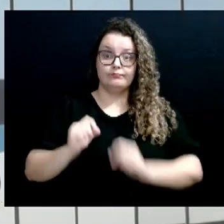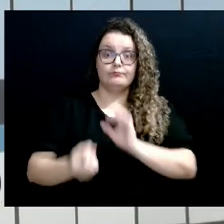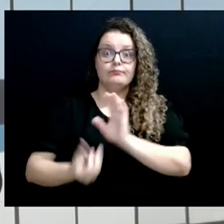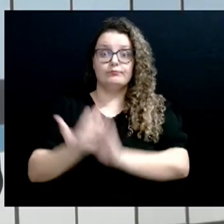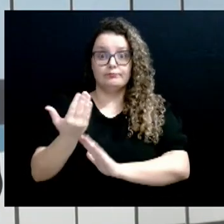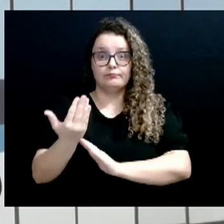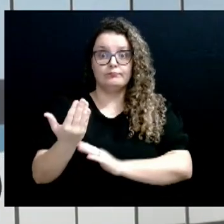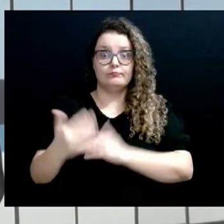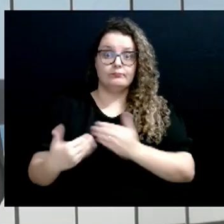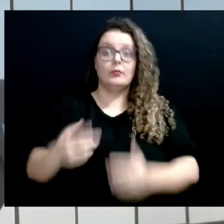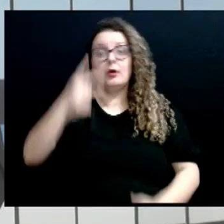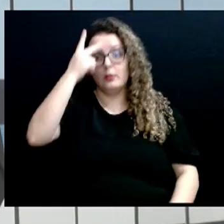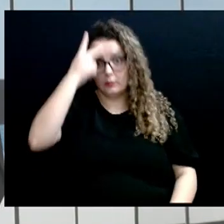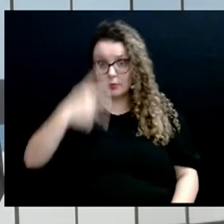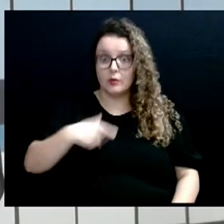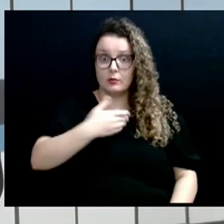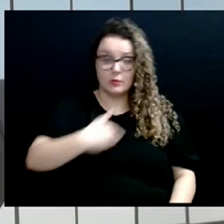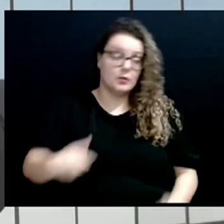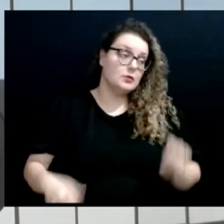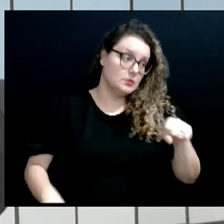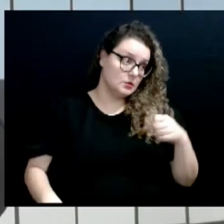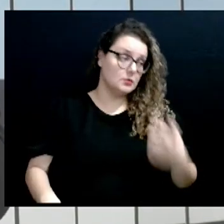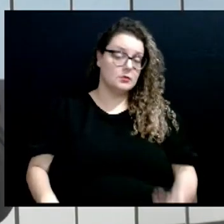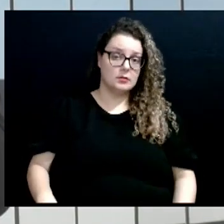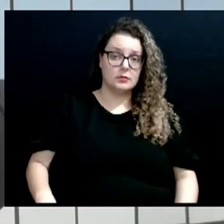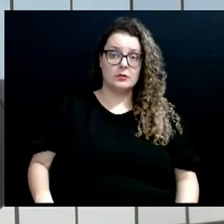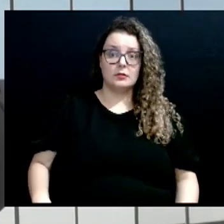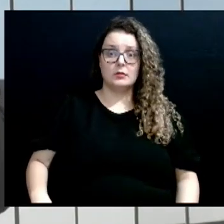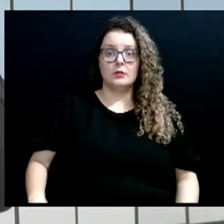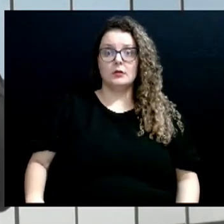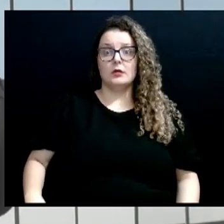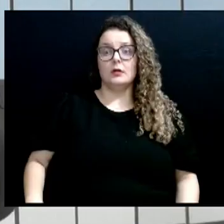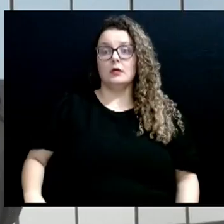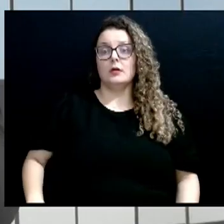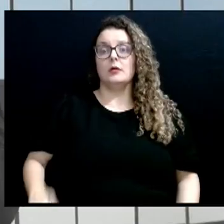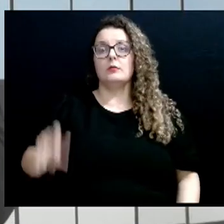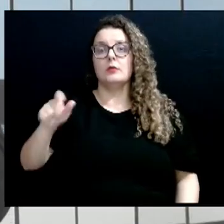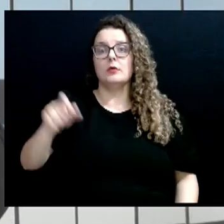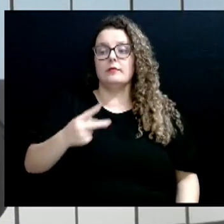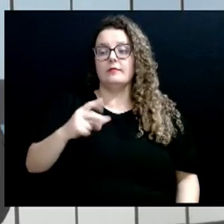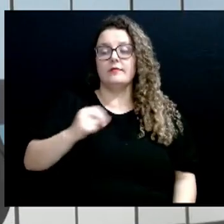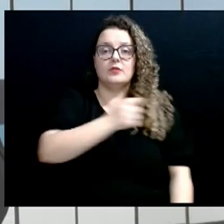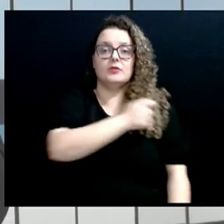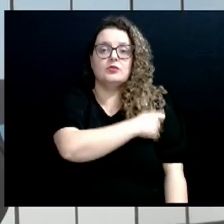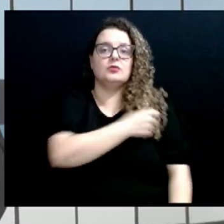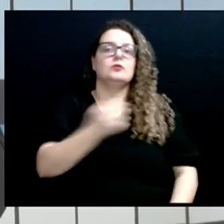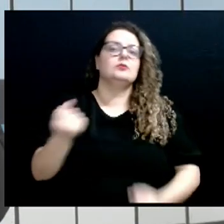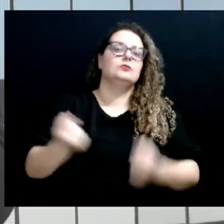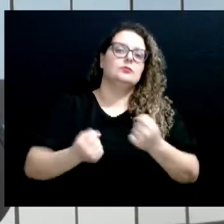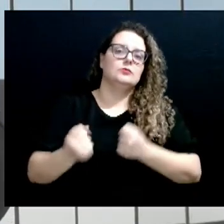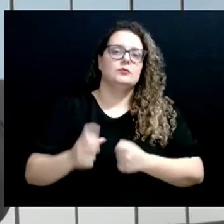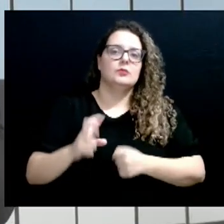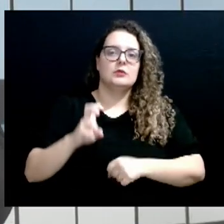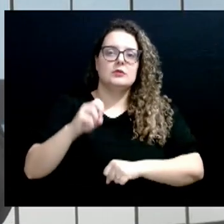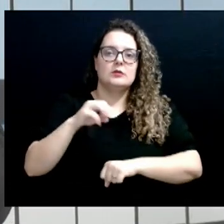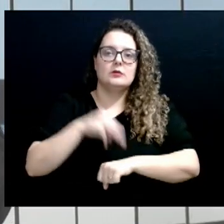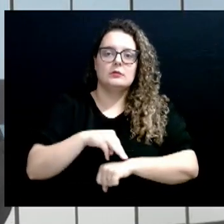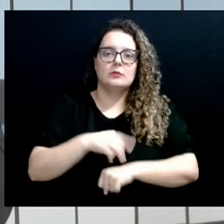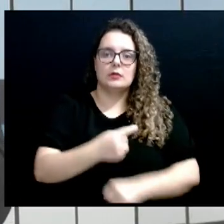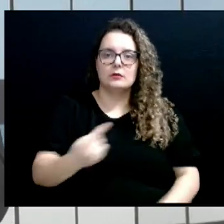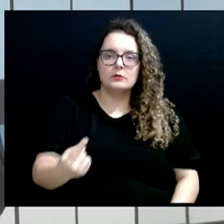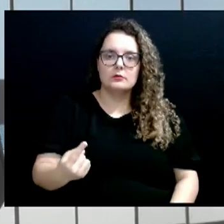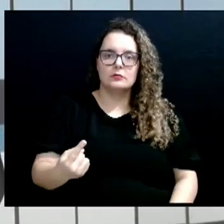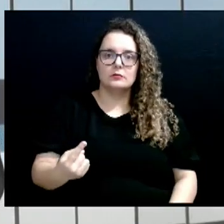governo. Exato. Então, a partir do momento que você coloca lá, olha, a pessoa vai ter que fazer 20 aulas de carro, de 50 minutos cada. Isso gera um custo.